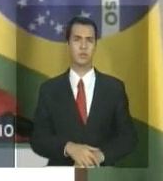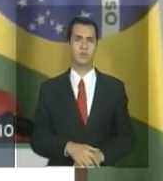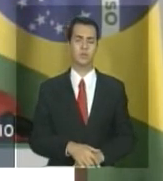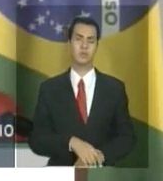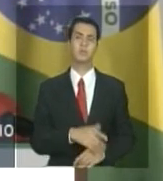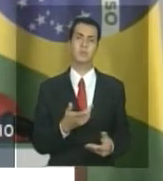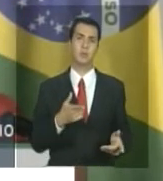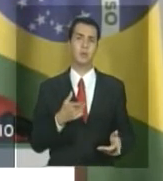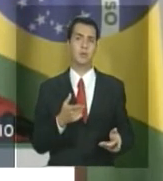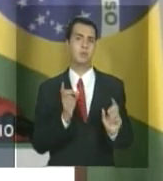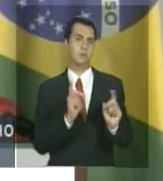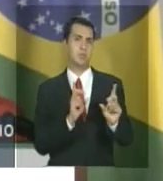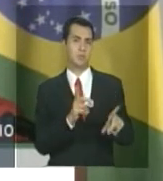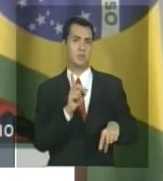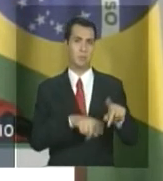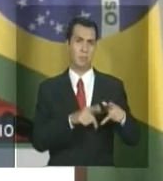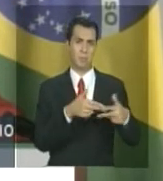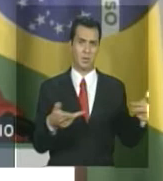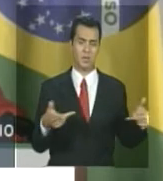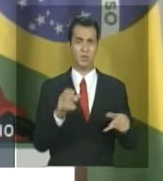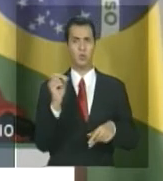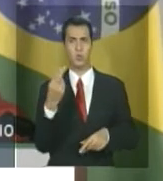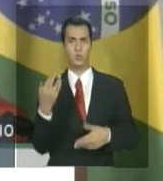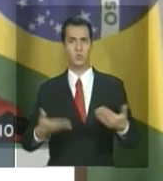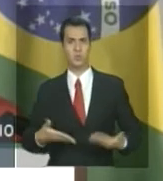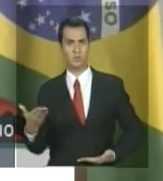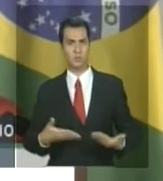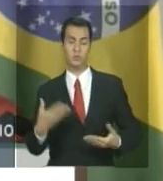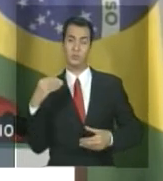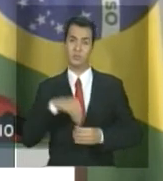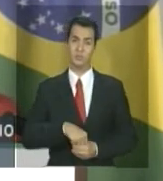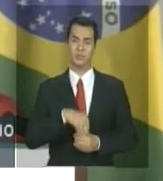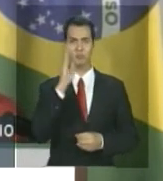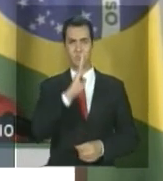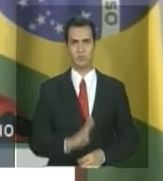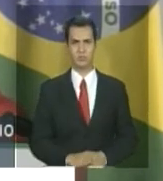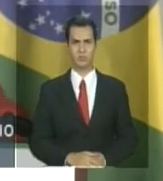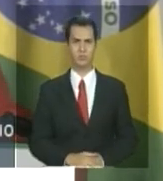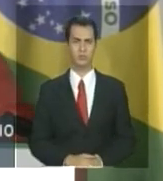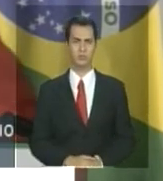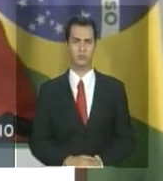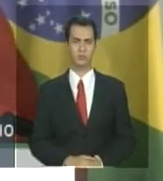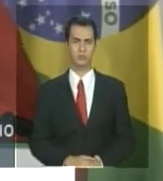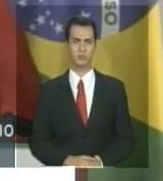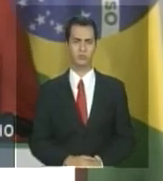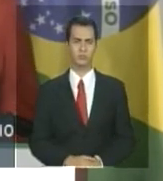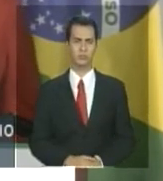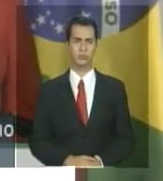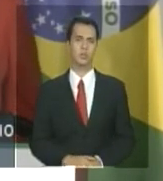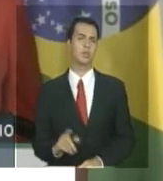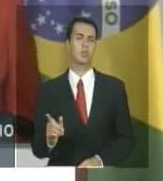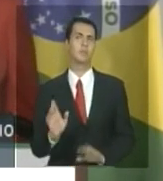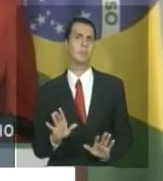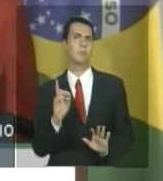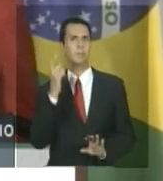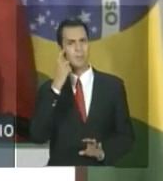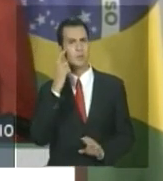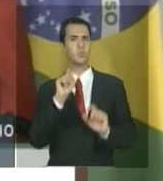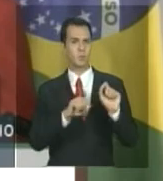de serviços dentro do Brasil. Isso não significa de maneira alguma que não haverá um